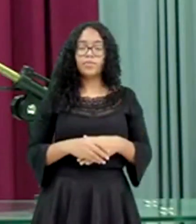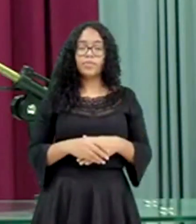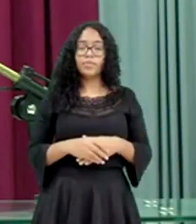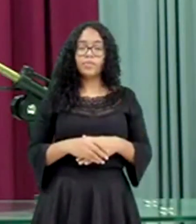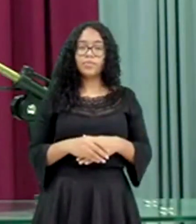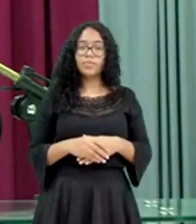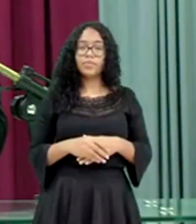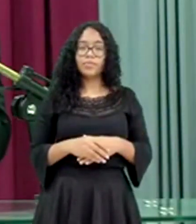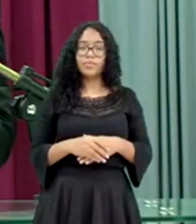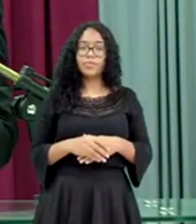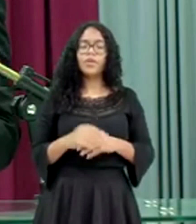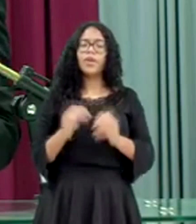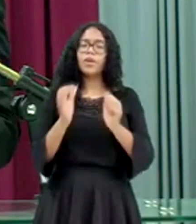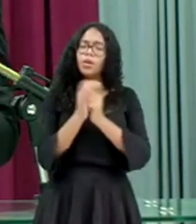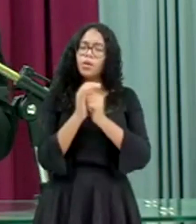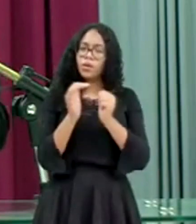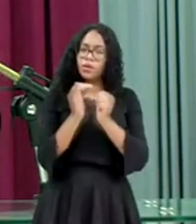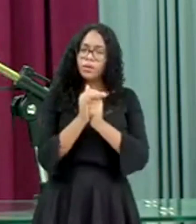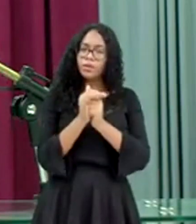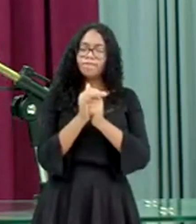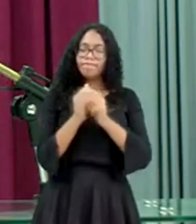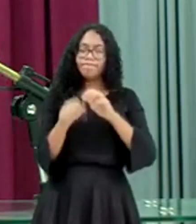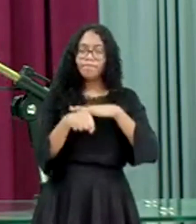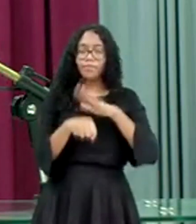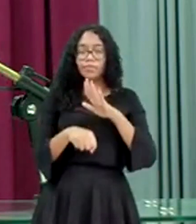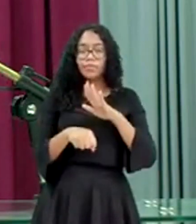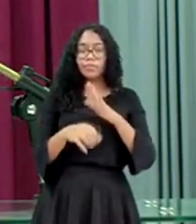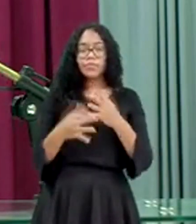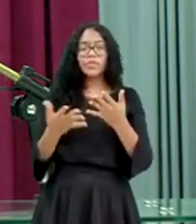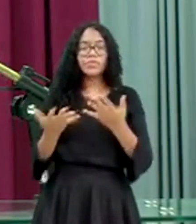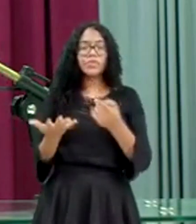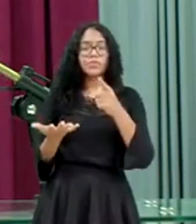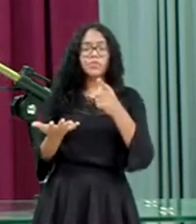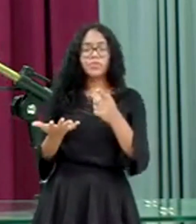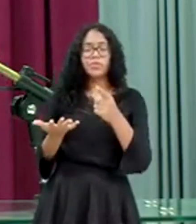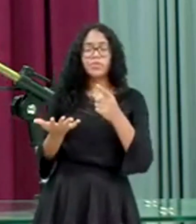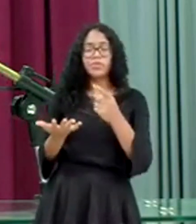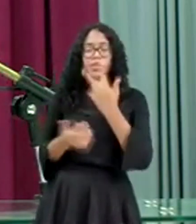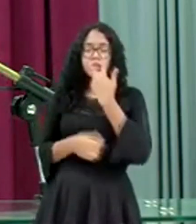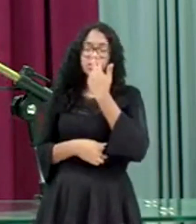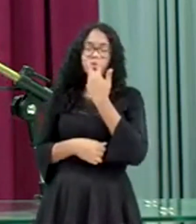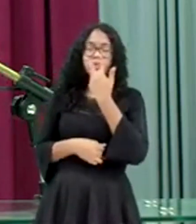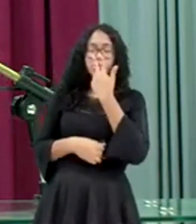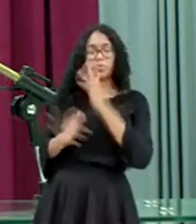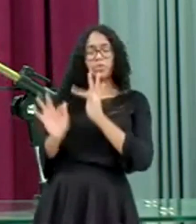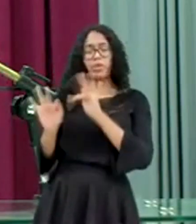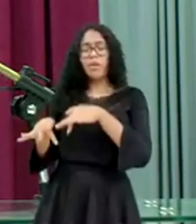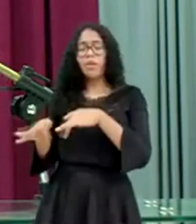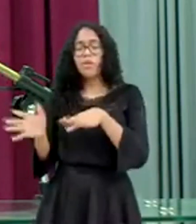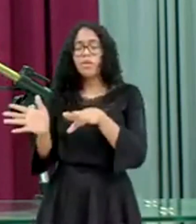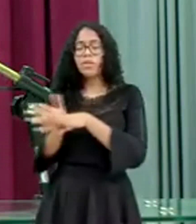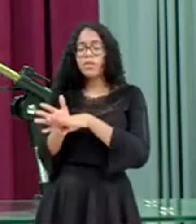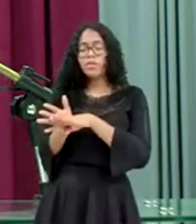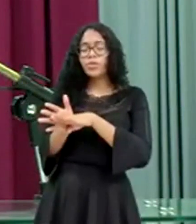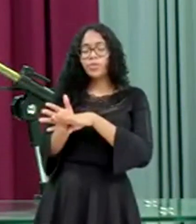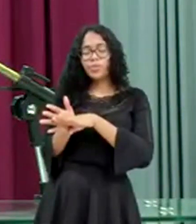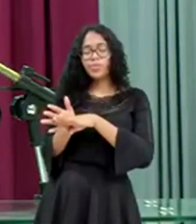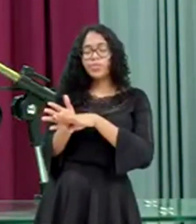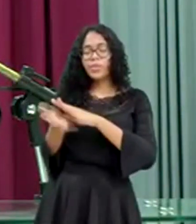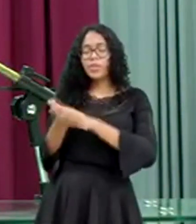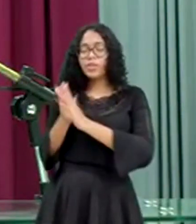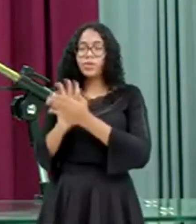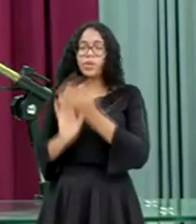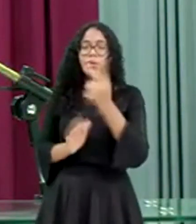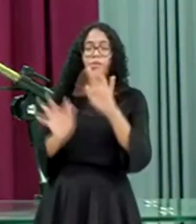Disponha-se a orar. Ao invés de ficar aí prostrado, achando que é o fim, achando que a destruição da sua